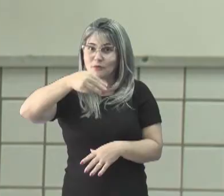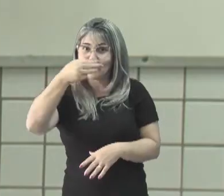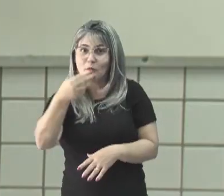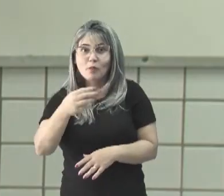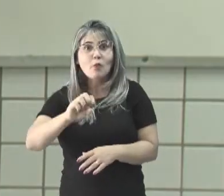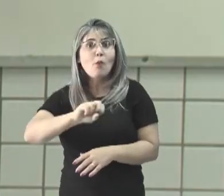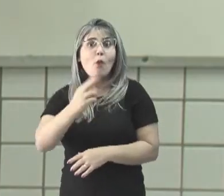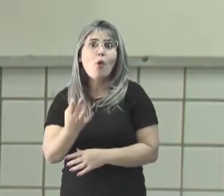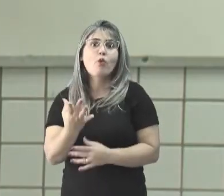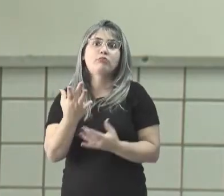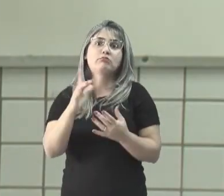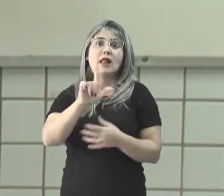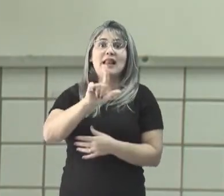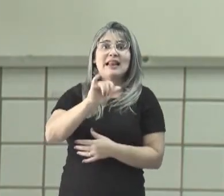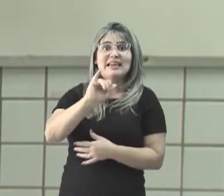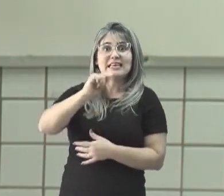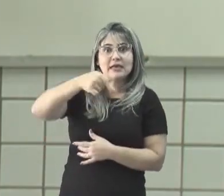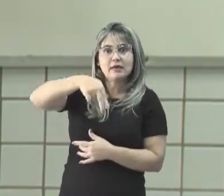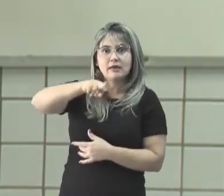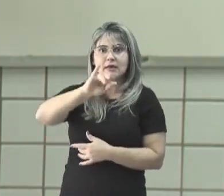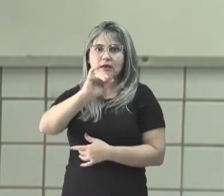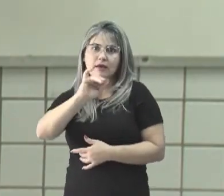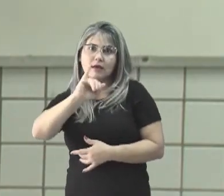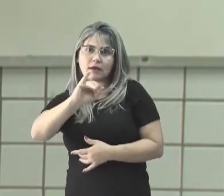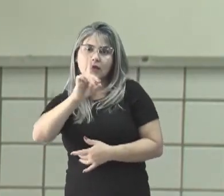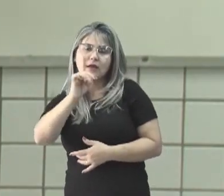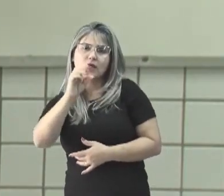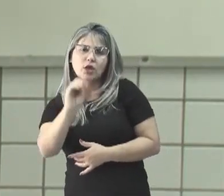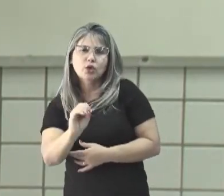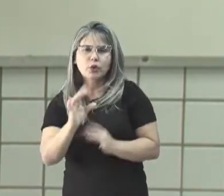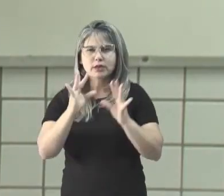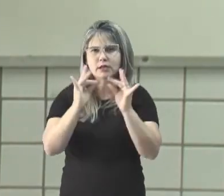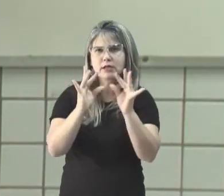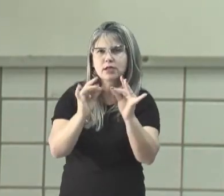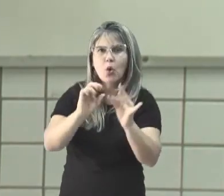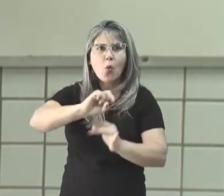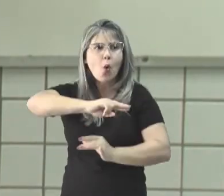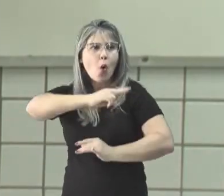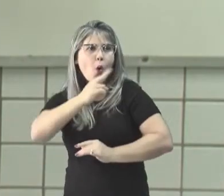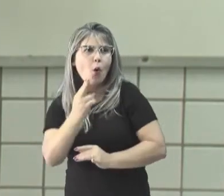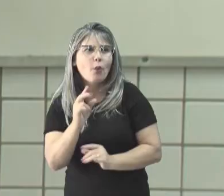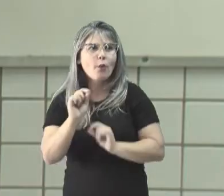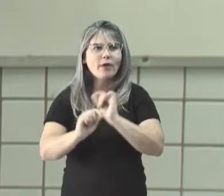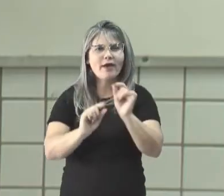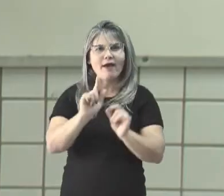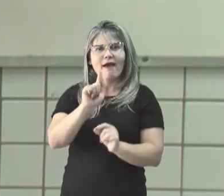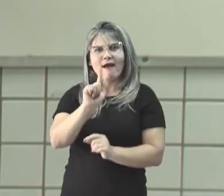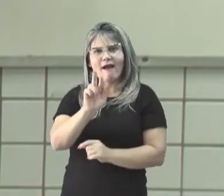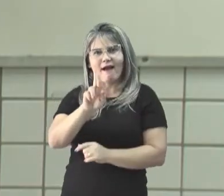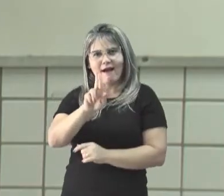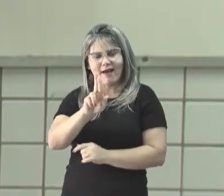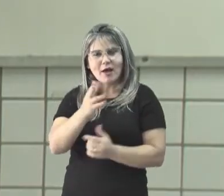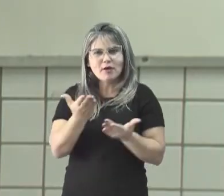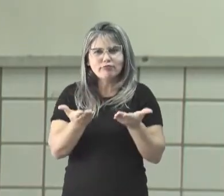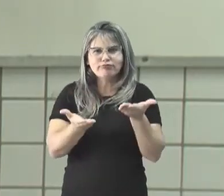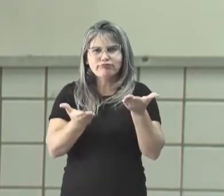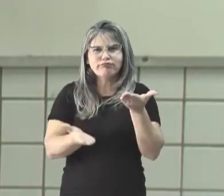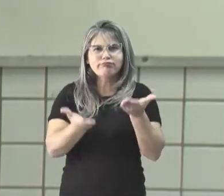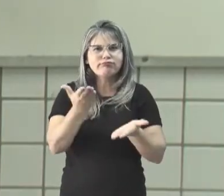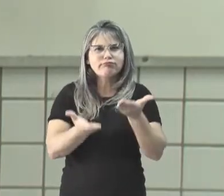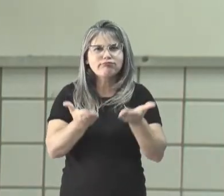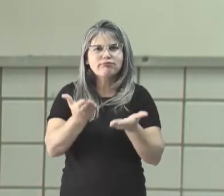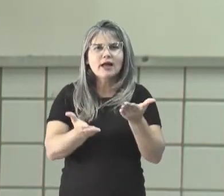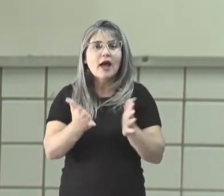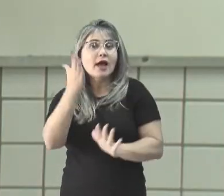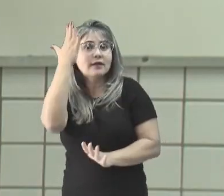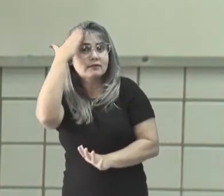tem que apenas decorar essas informações para poder fazer essa tabela e saber como é que a vírgula vai se deslocar,